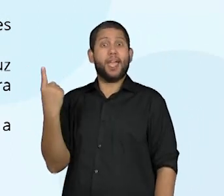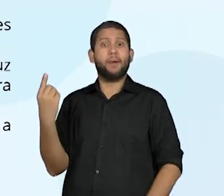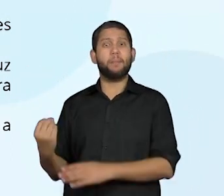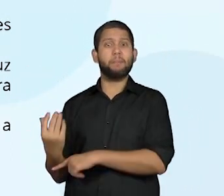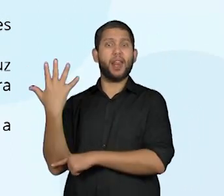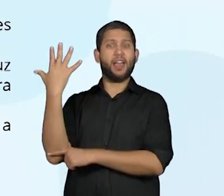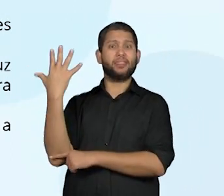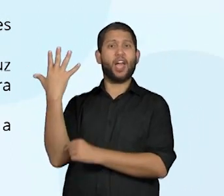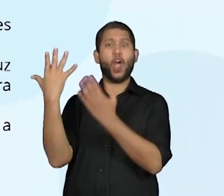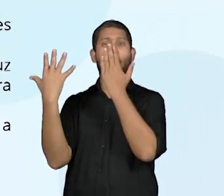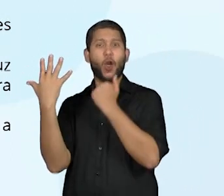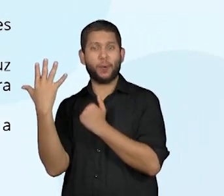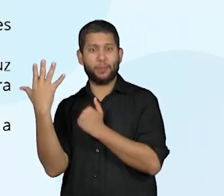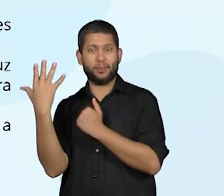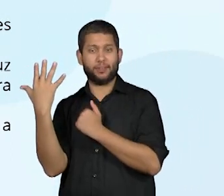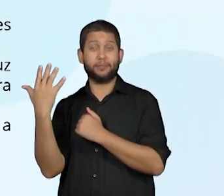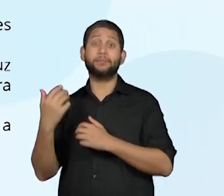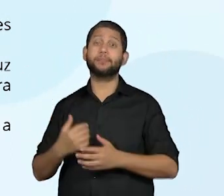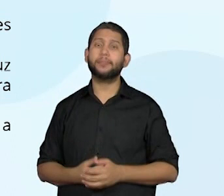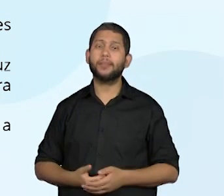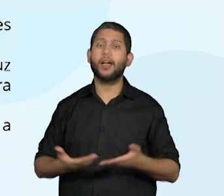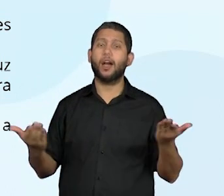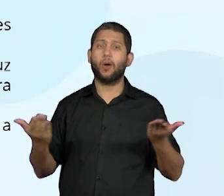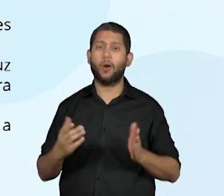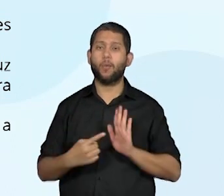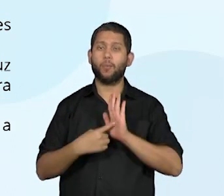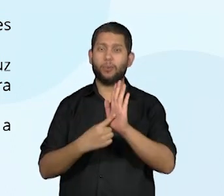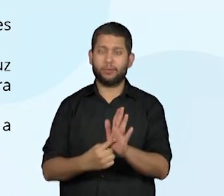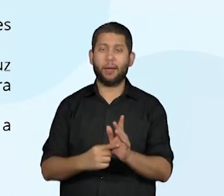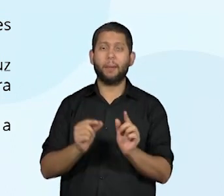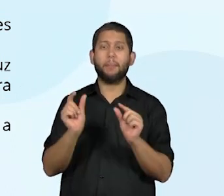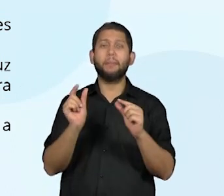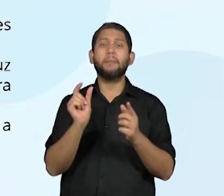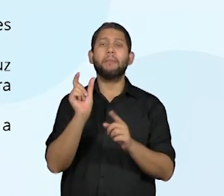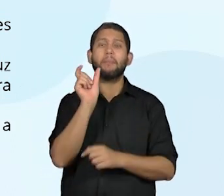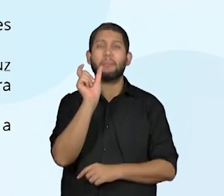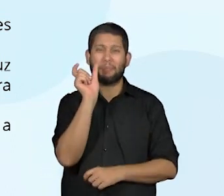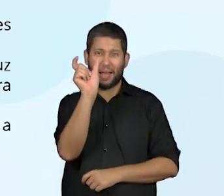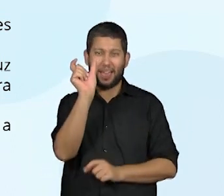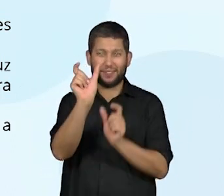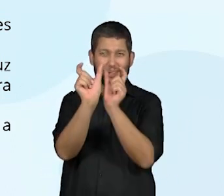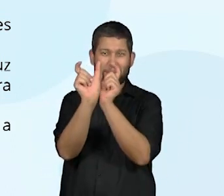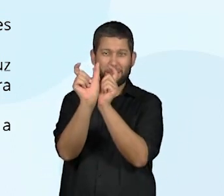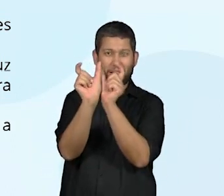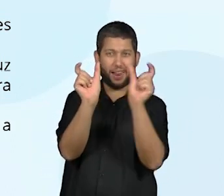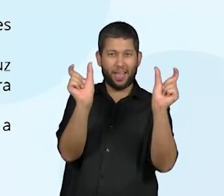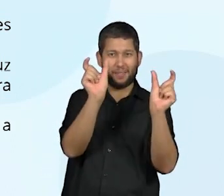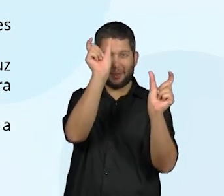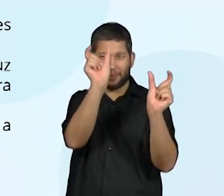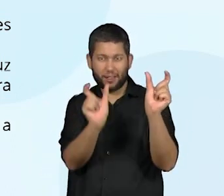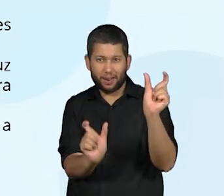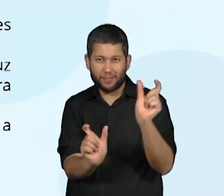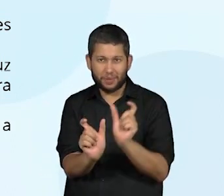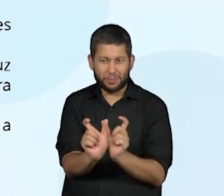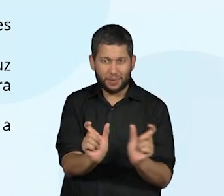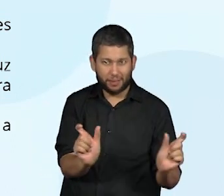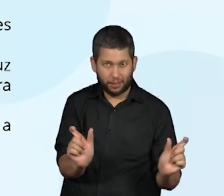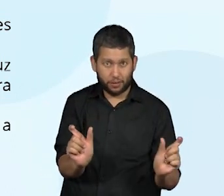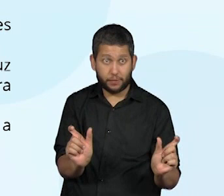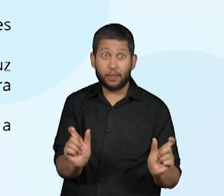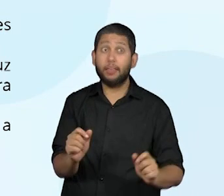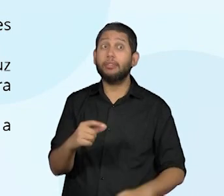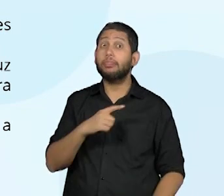vocês realizarem sobre a fotossíntese. Então, a gente tem algumas palavras que estão